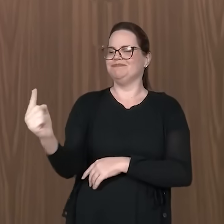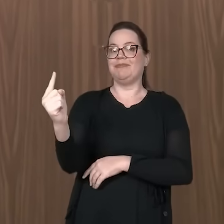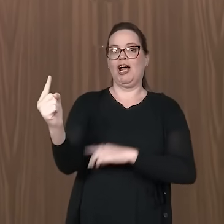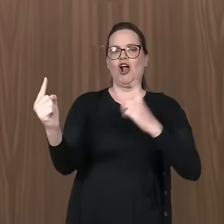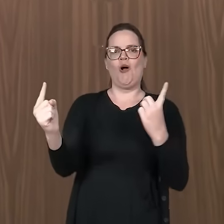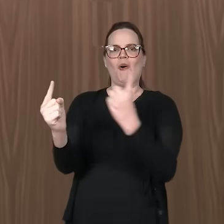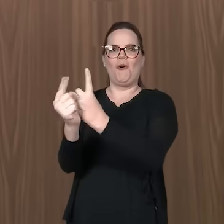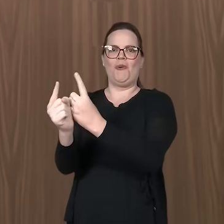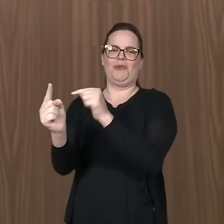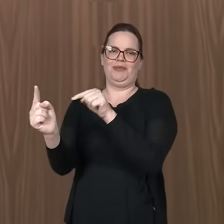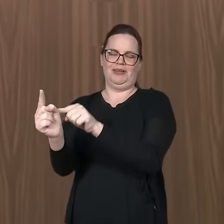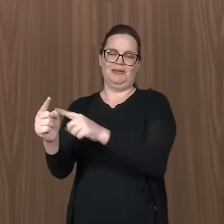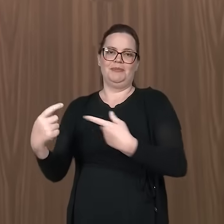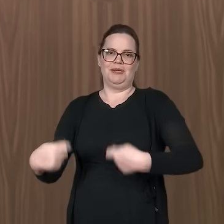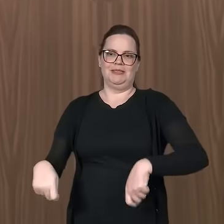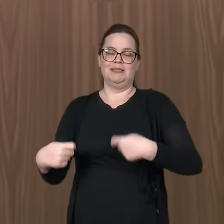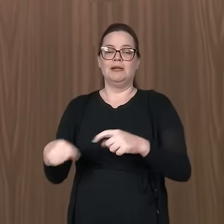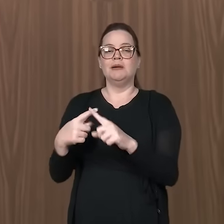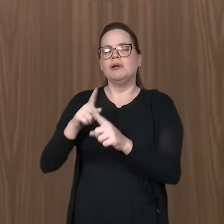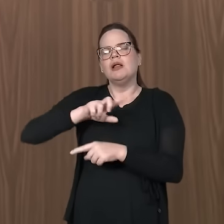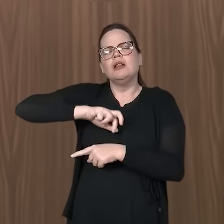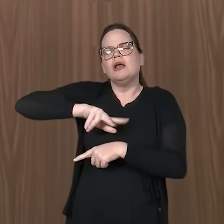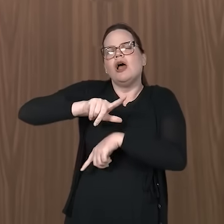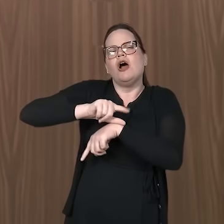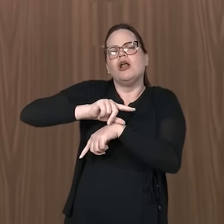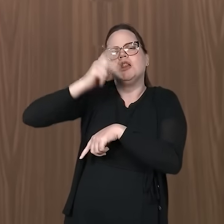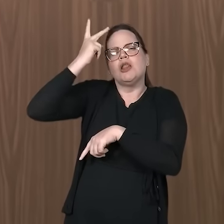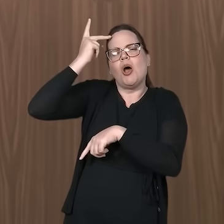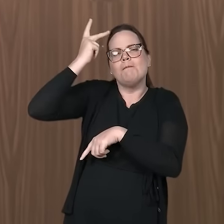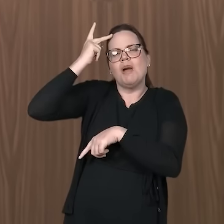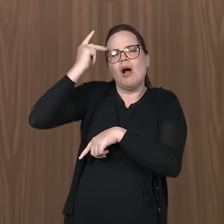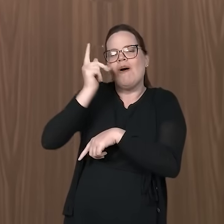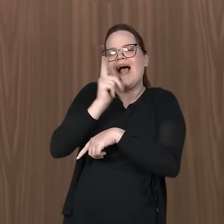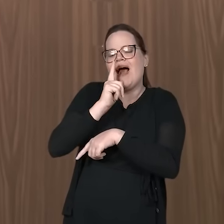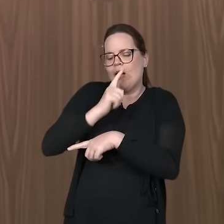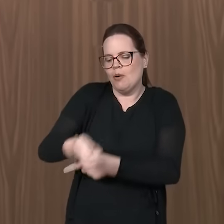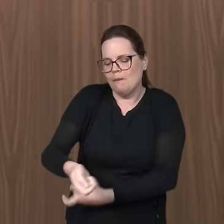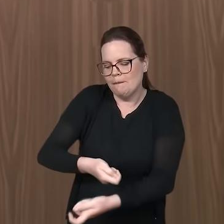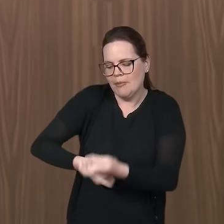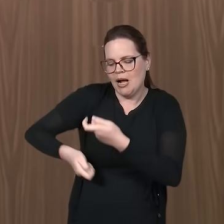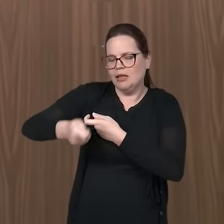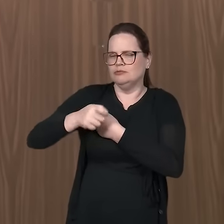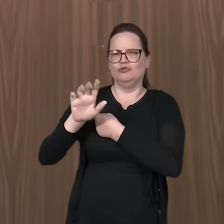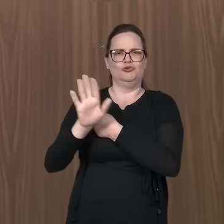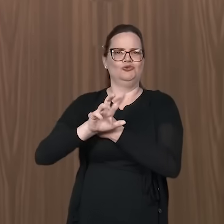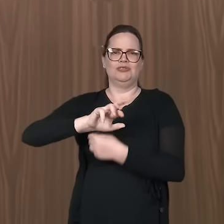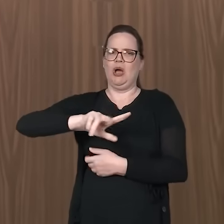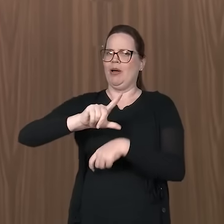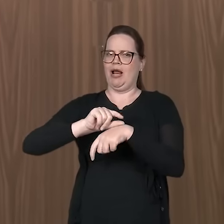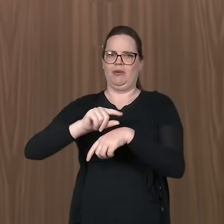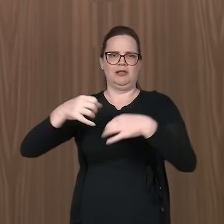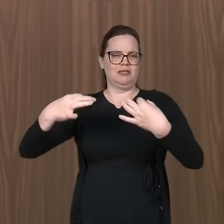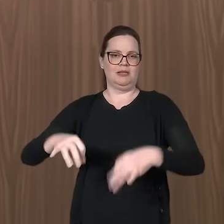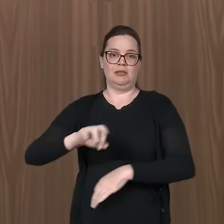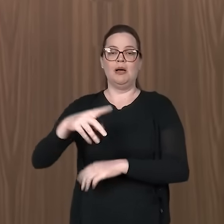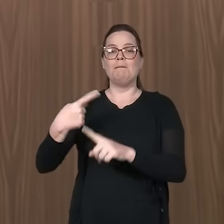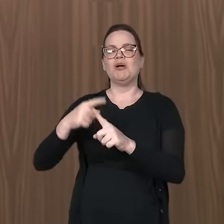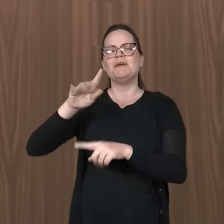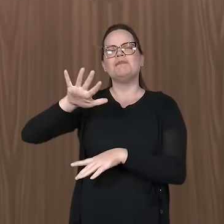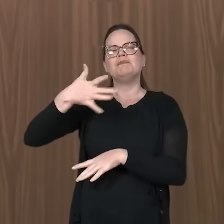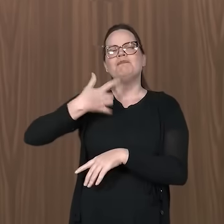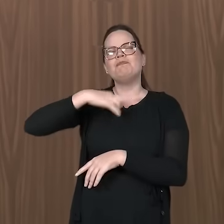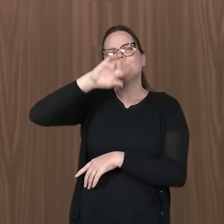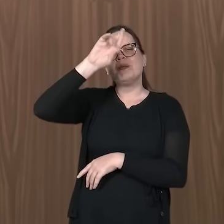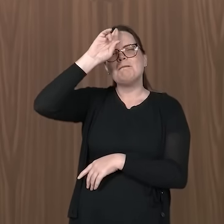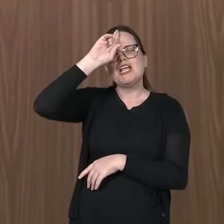mulher naquele local. Não era um horário comum para as mulheres saírem para retirar água, era em torno de meio-dia,